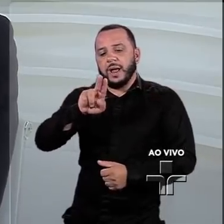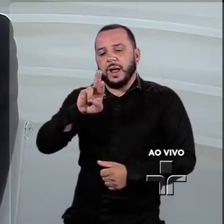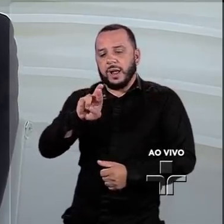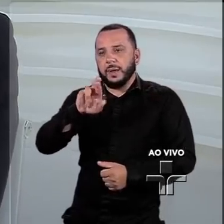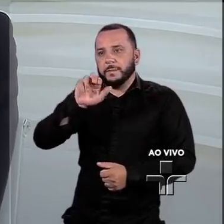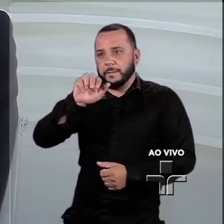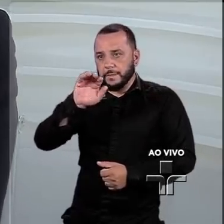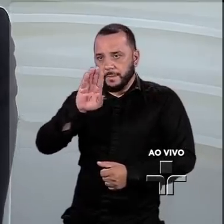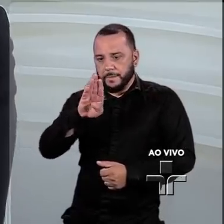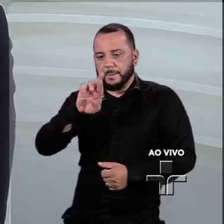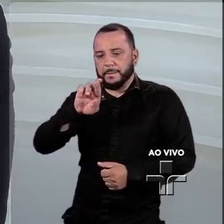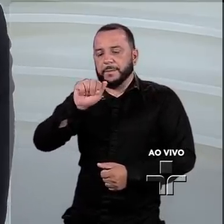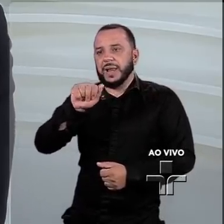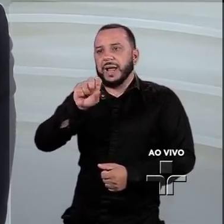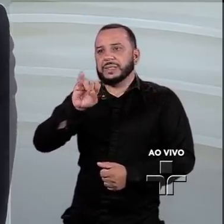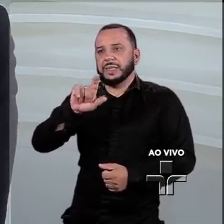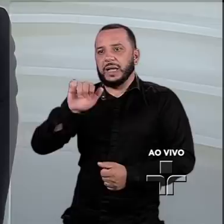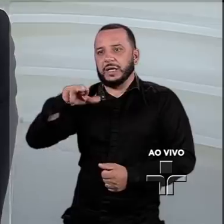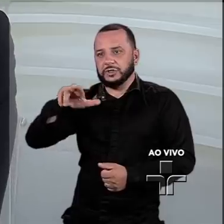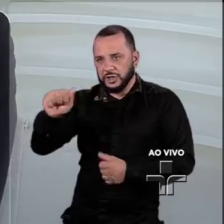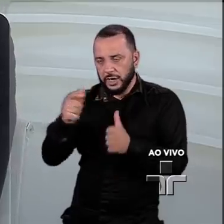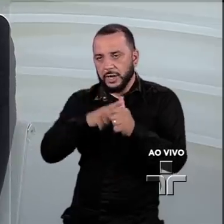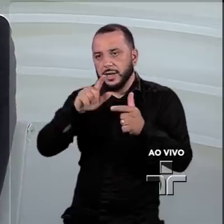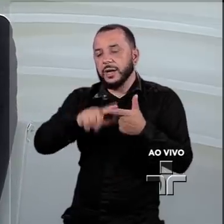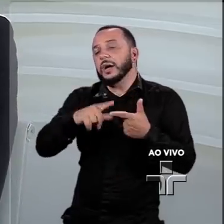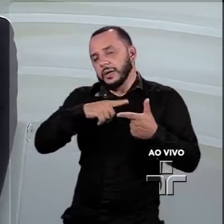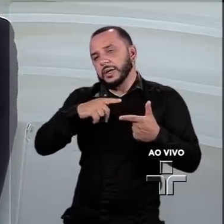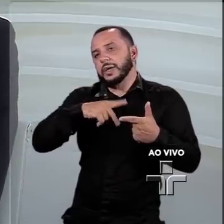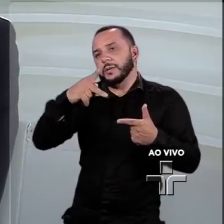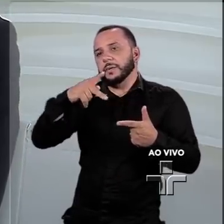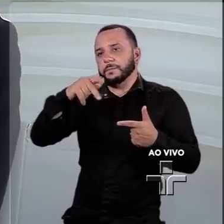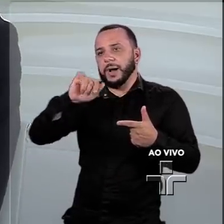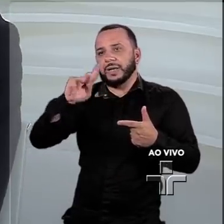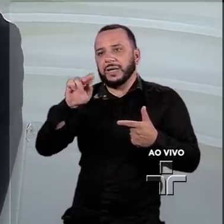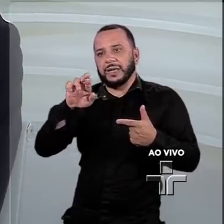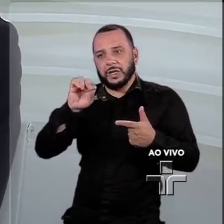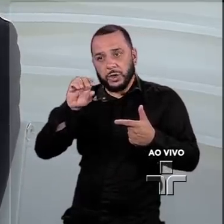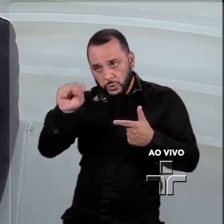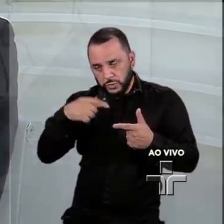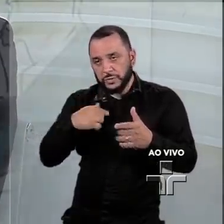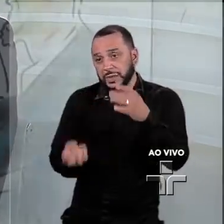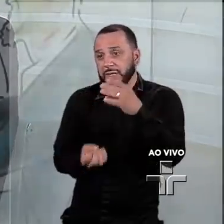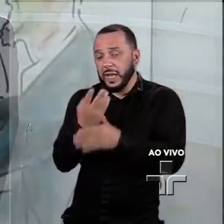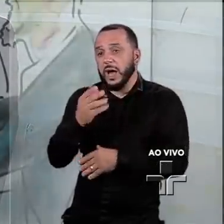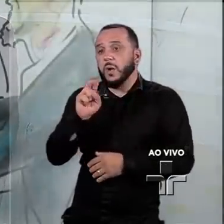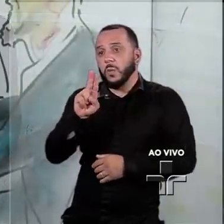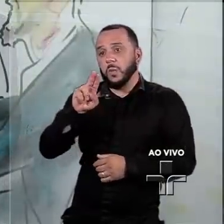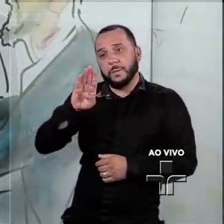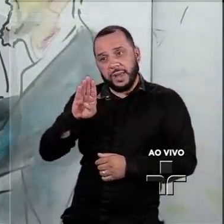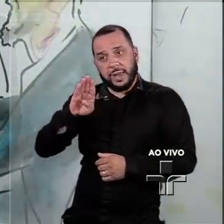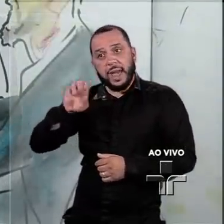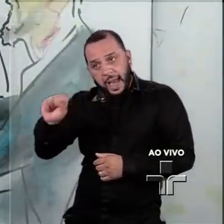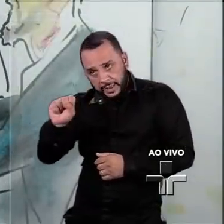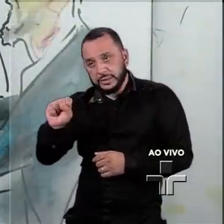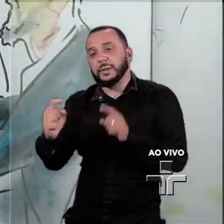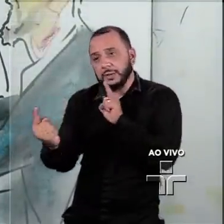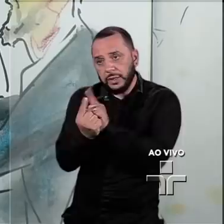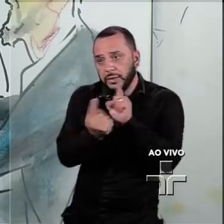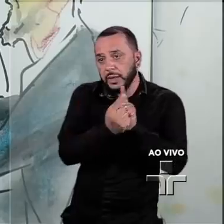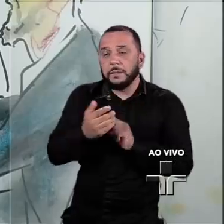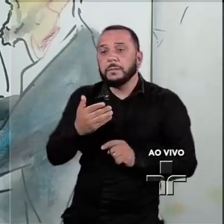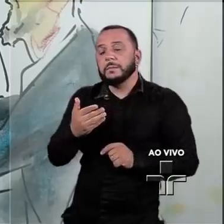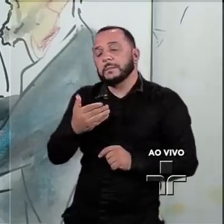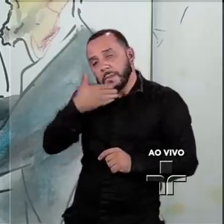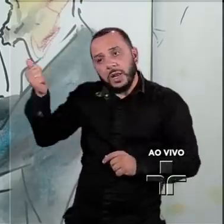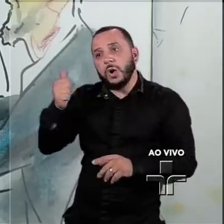a desafogar. Nós vamos fazer reforma de várias UBSs para poder atender melhor a população. Hoje também, da mesma